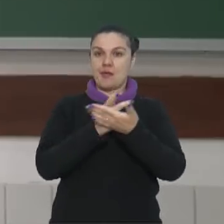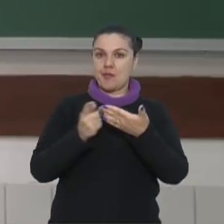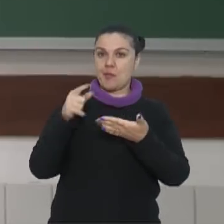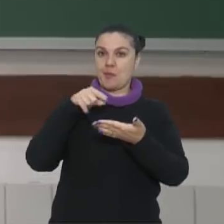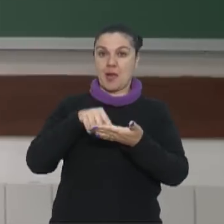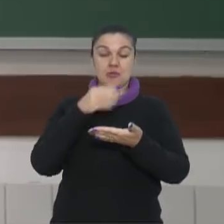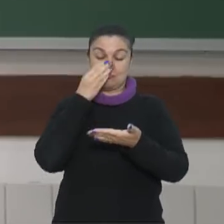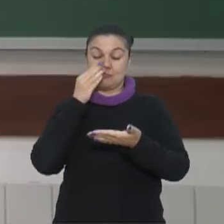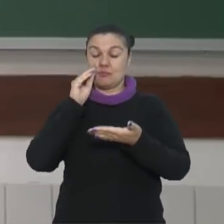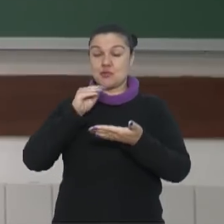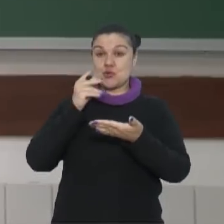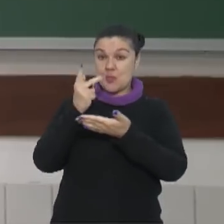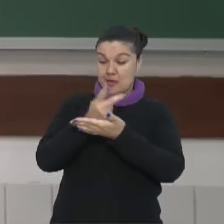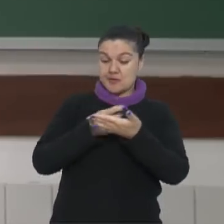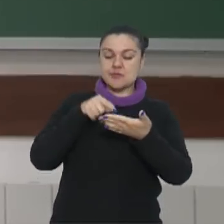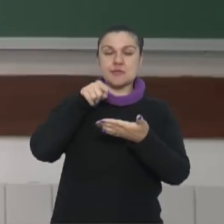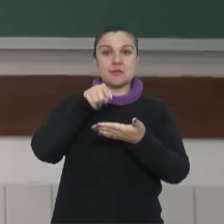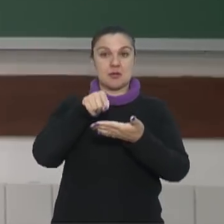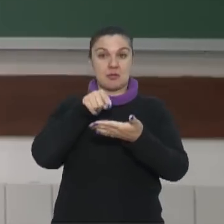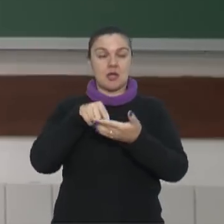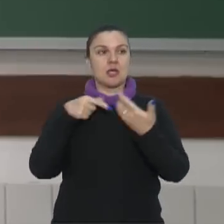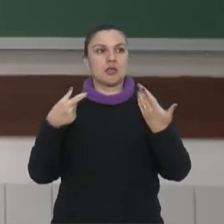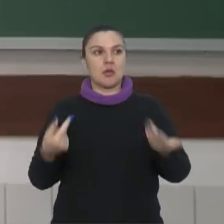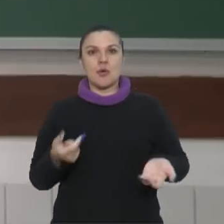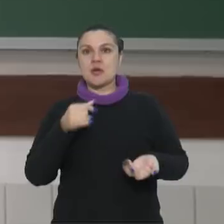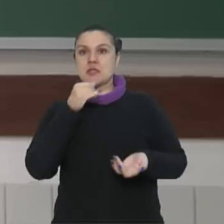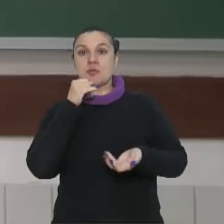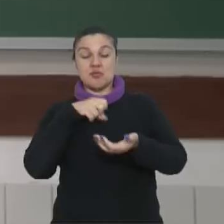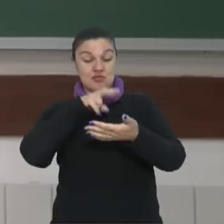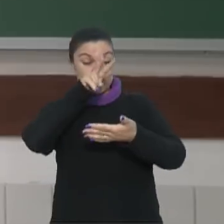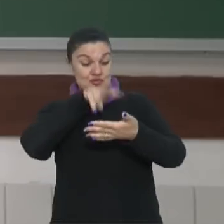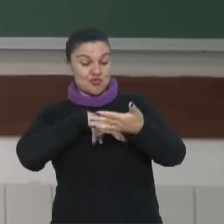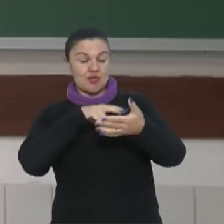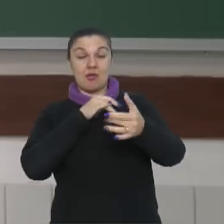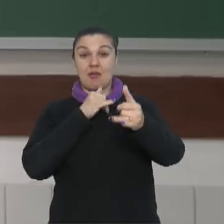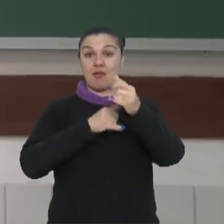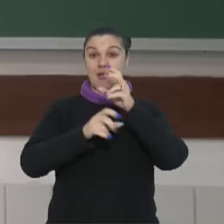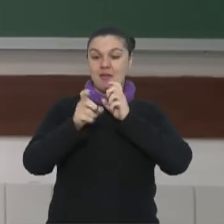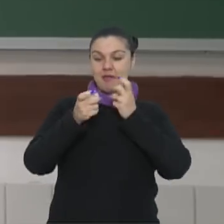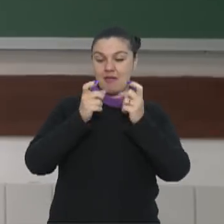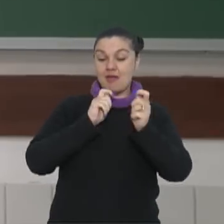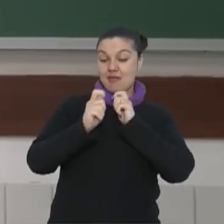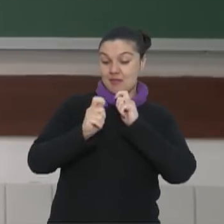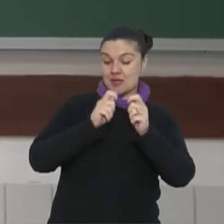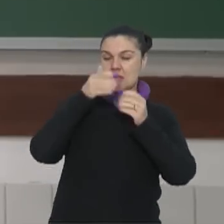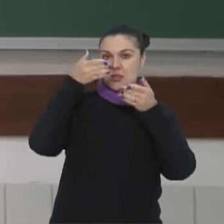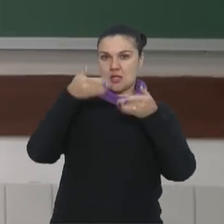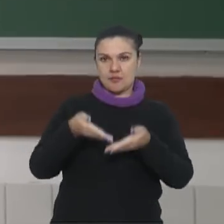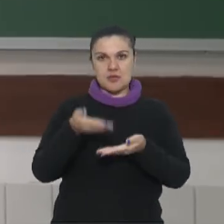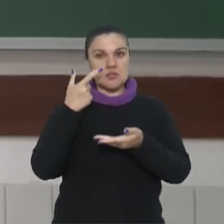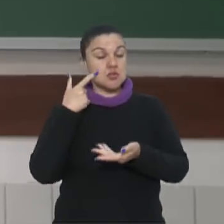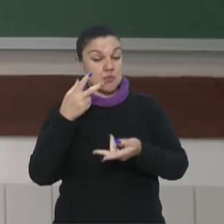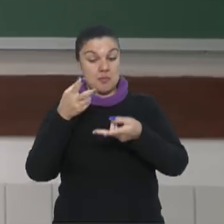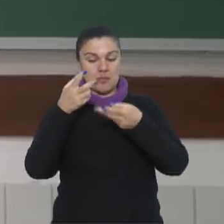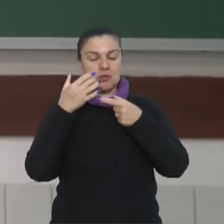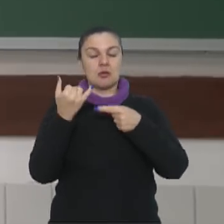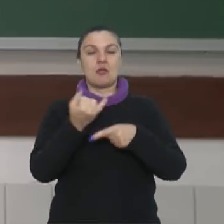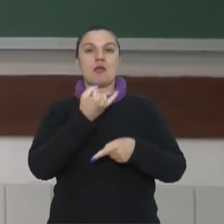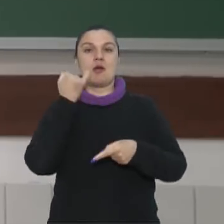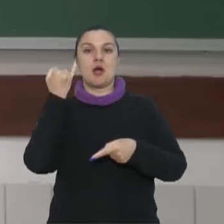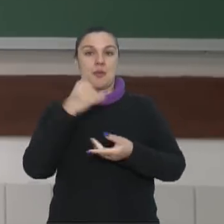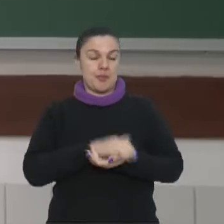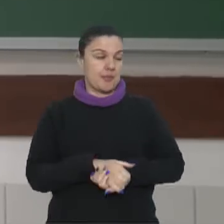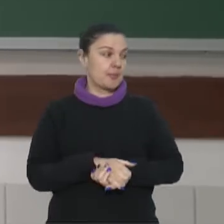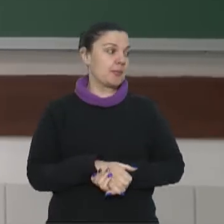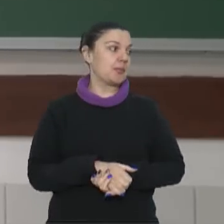dá atenção para a imagem. Quando a gente lê, por exemplo, uma entrevista como essa, do Rogério, a gente percebe a